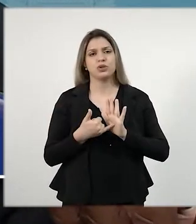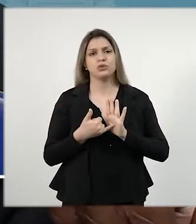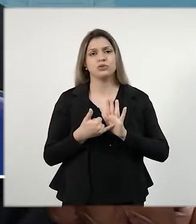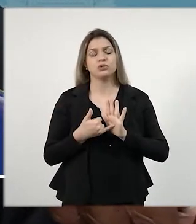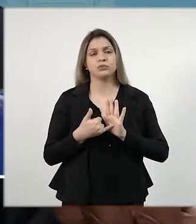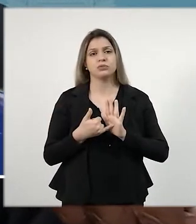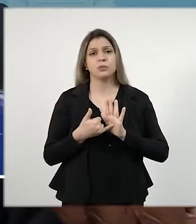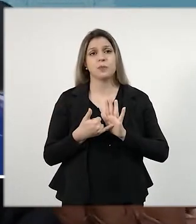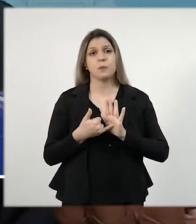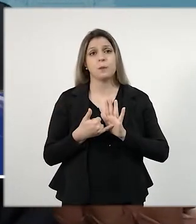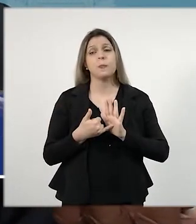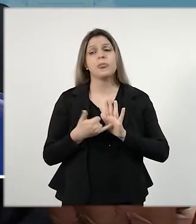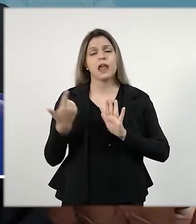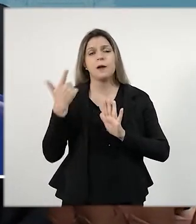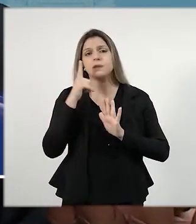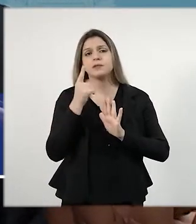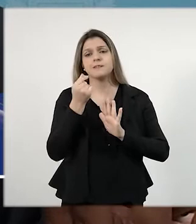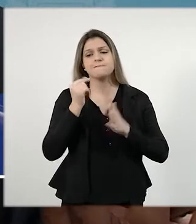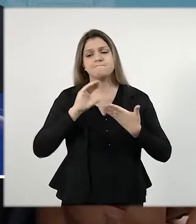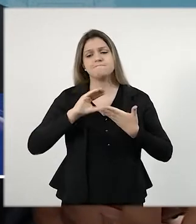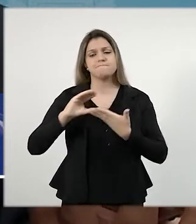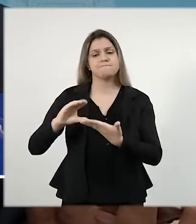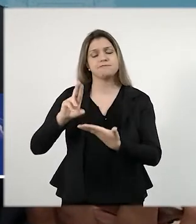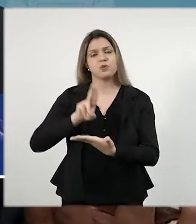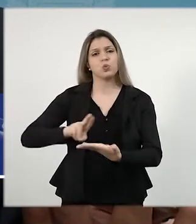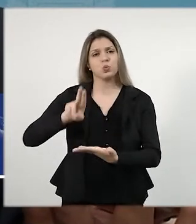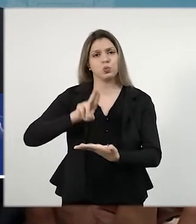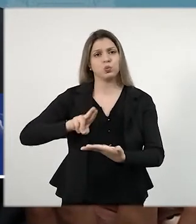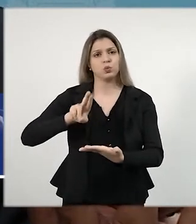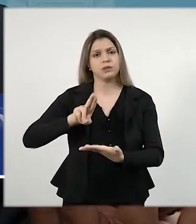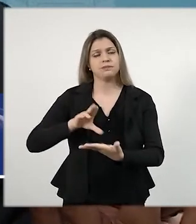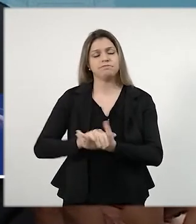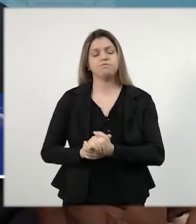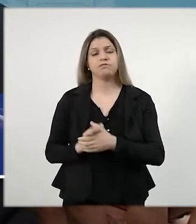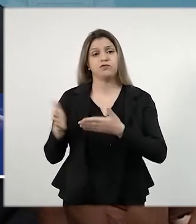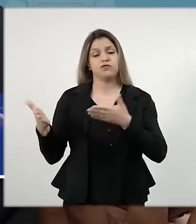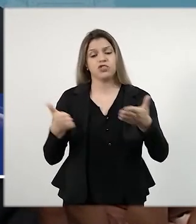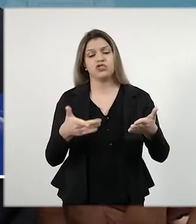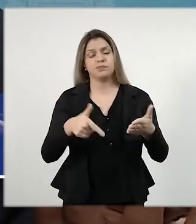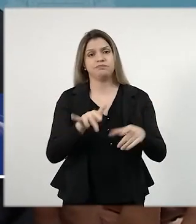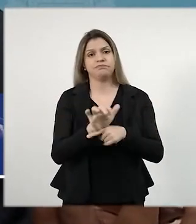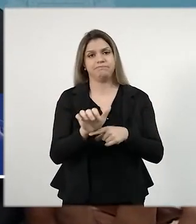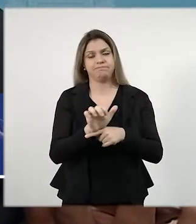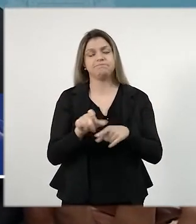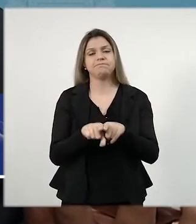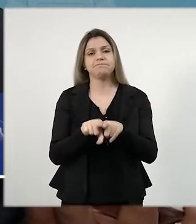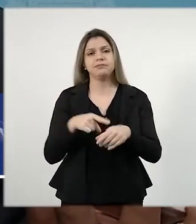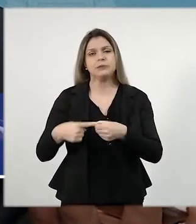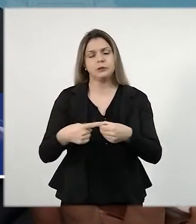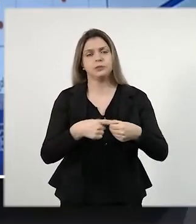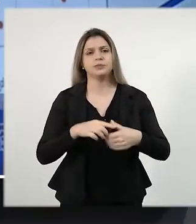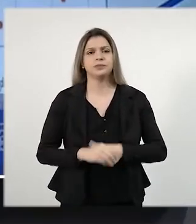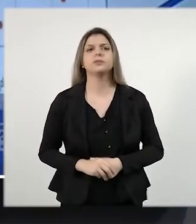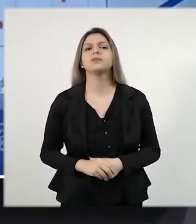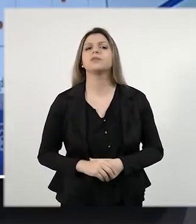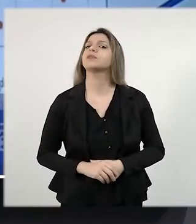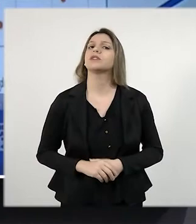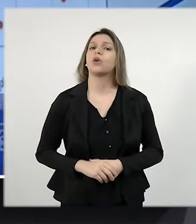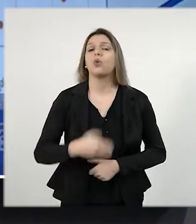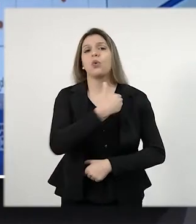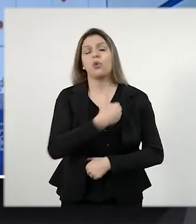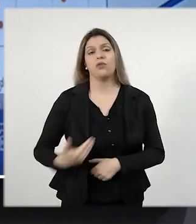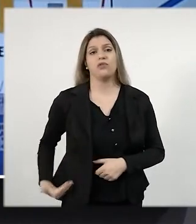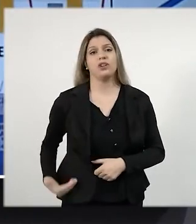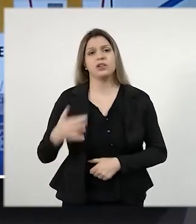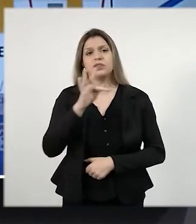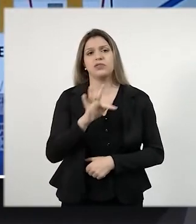que poder ser aplicado essa verba que estará vindo para o Estado e para os municípios. O repasse de verba